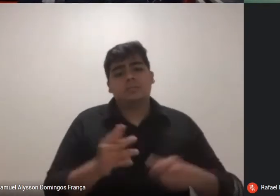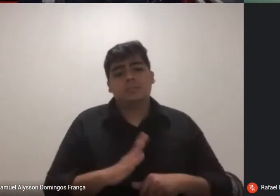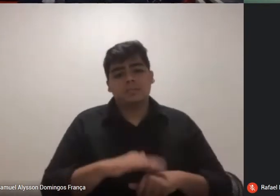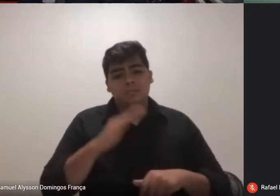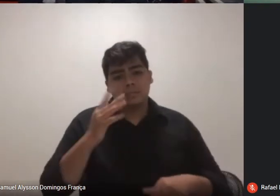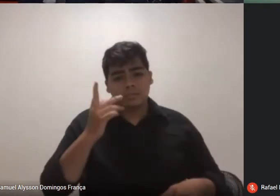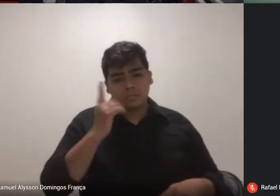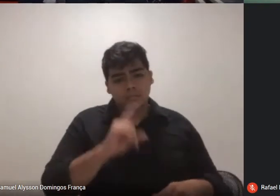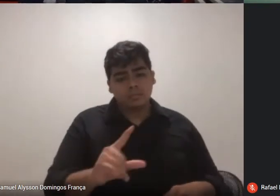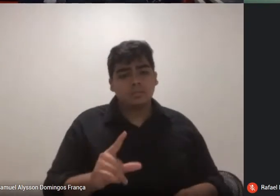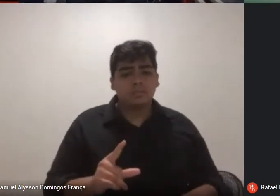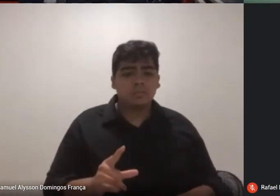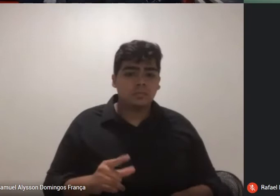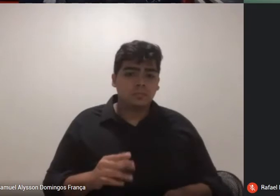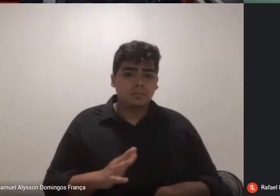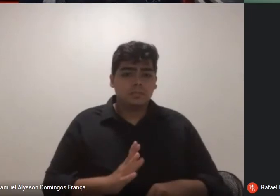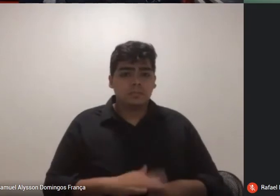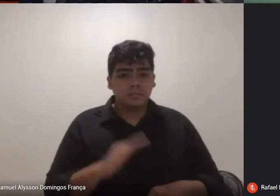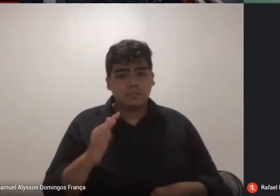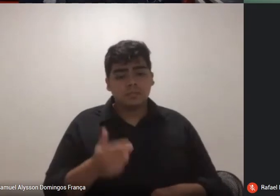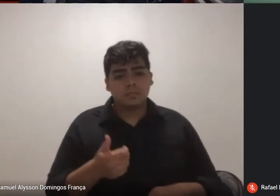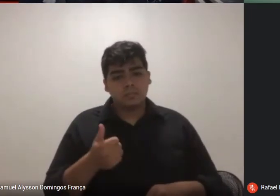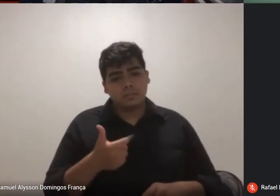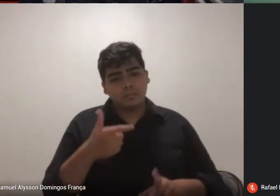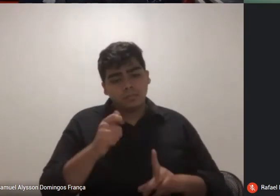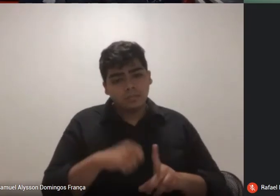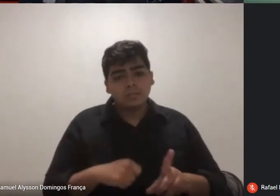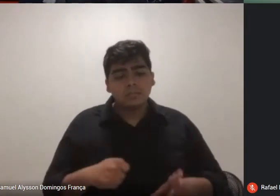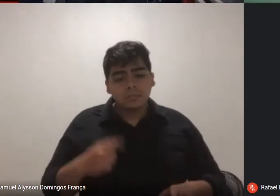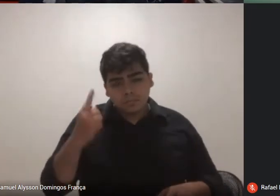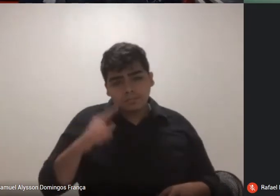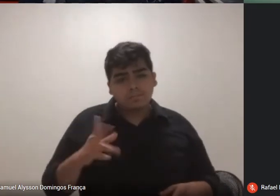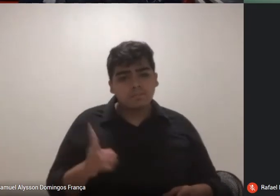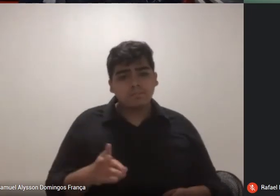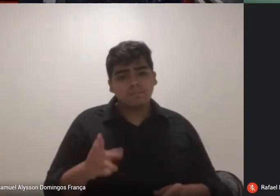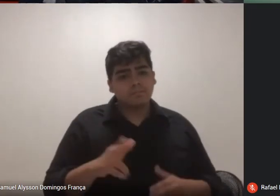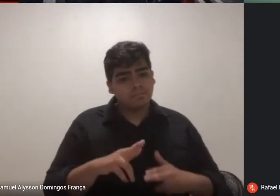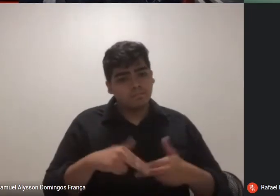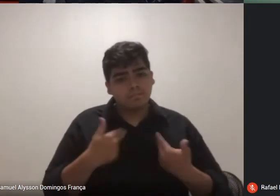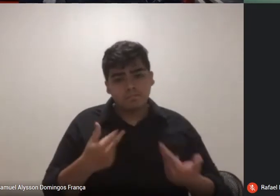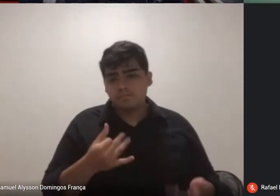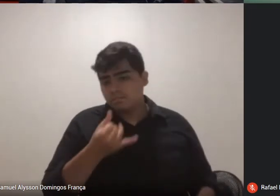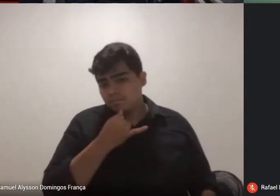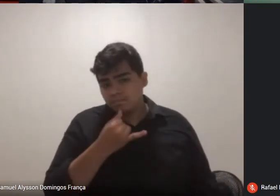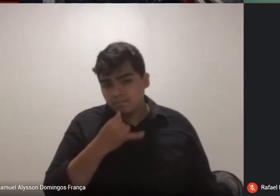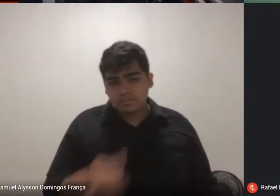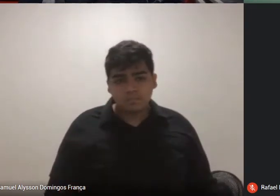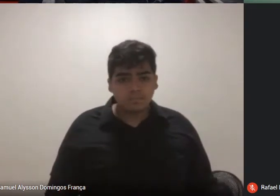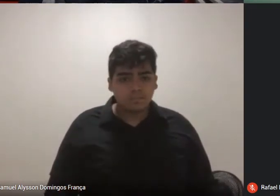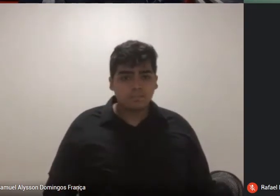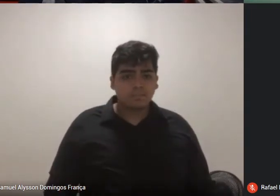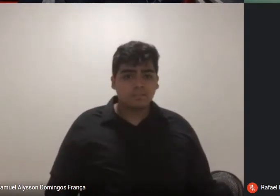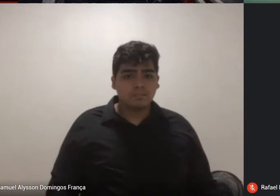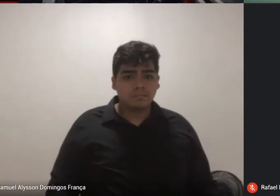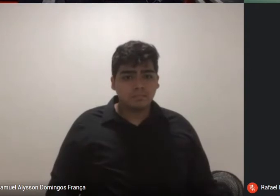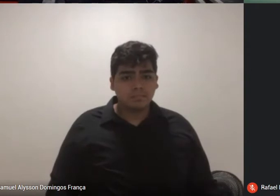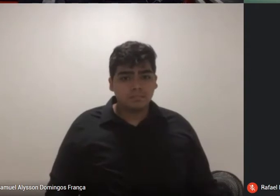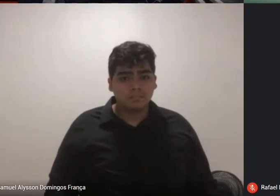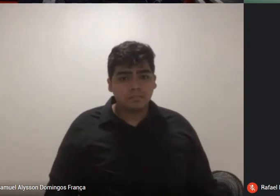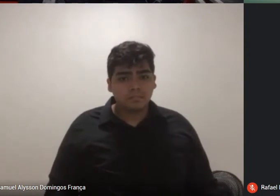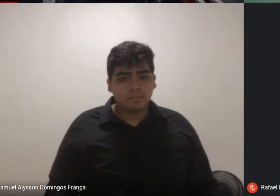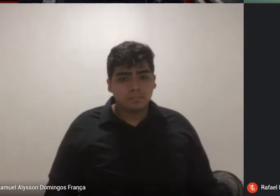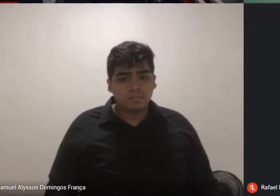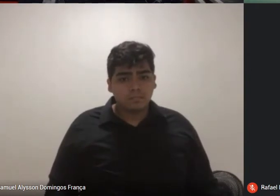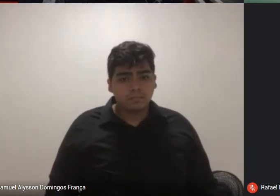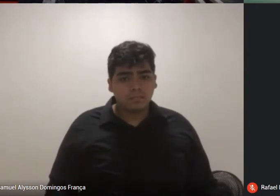renovada plantação. Então, foi por conta disso, infelizmente, mas ele gerou bons frutos, viu? Porque ele era para ficar 30 dias e ficou